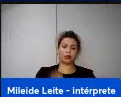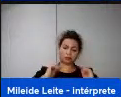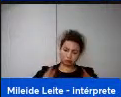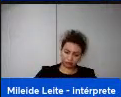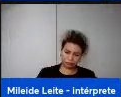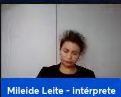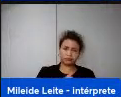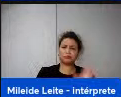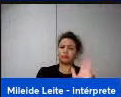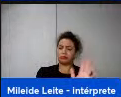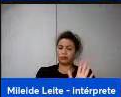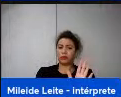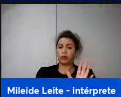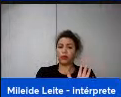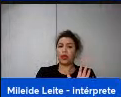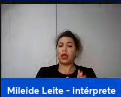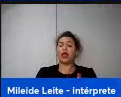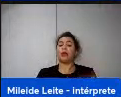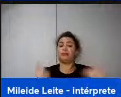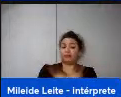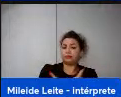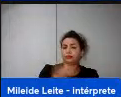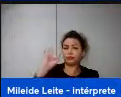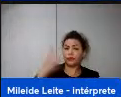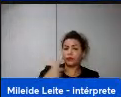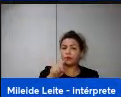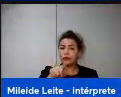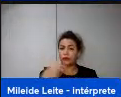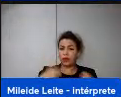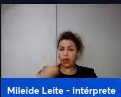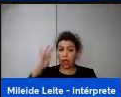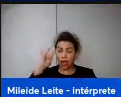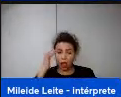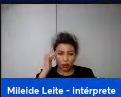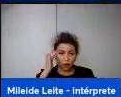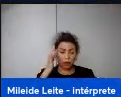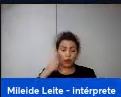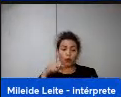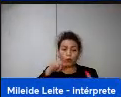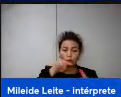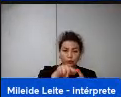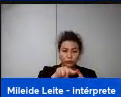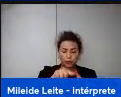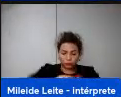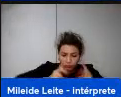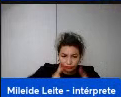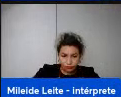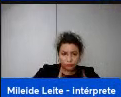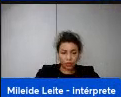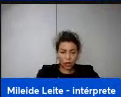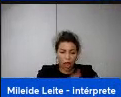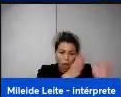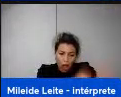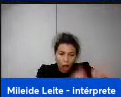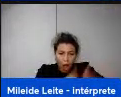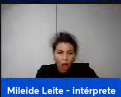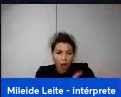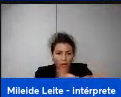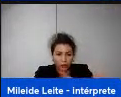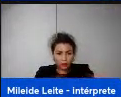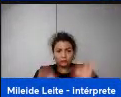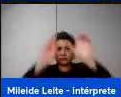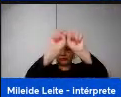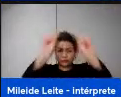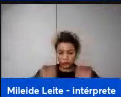paradoxo ele é resolvido quando você entende, né, que para manter a ordem, né, dos